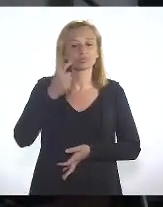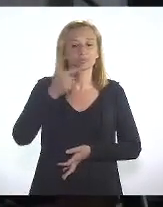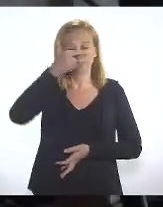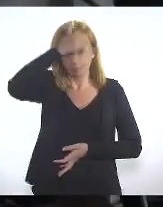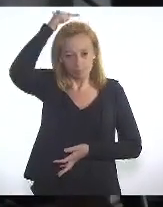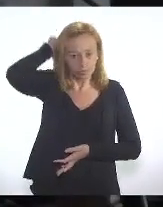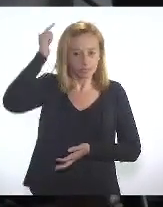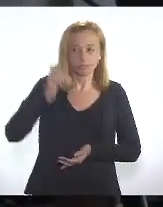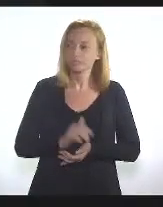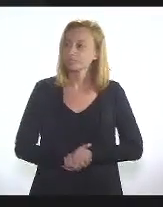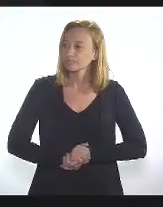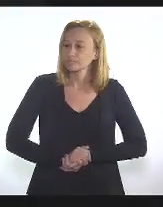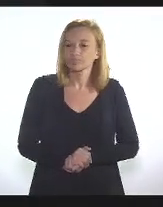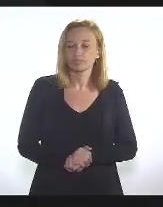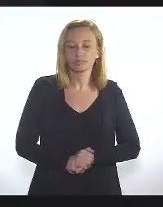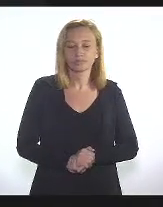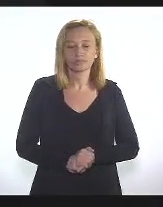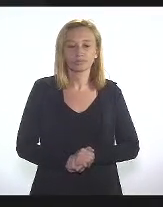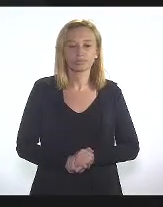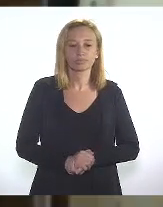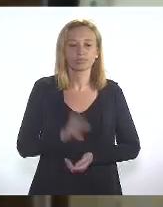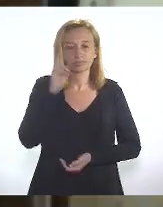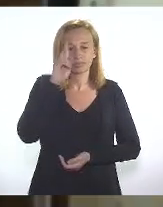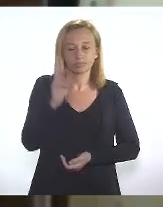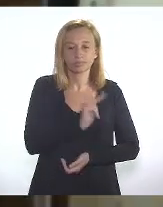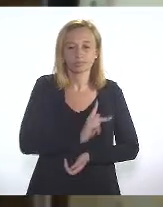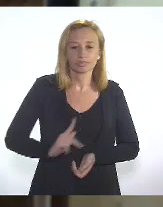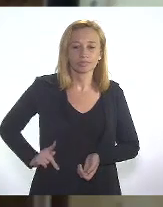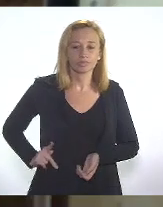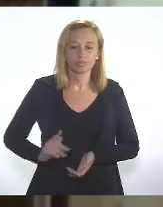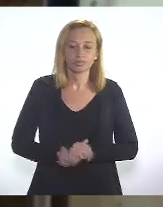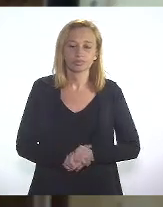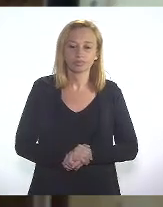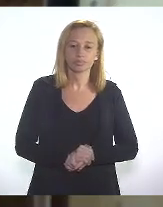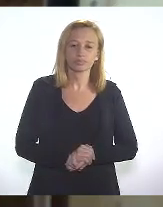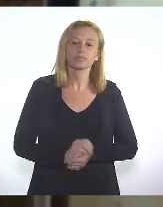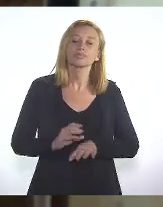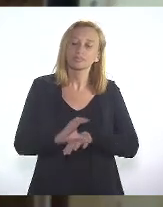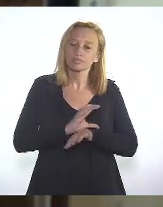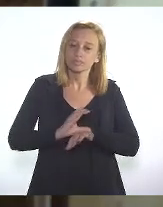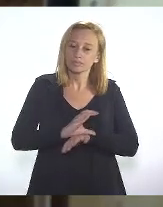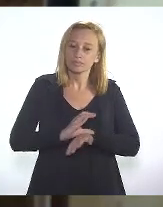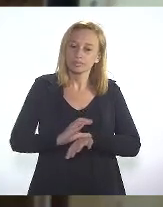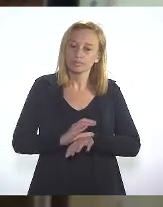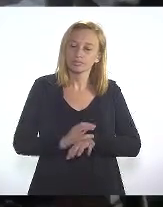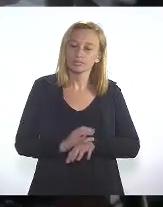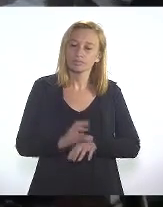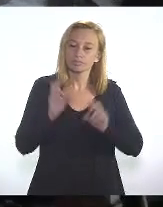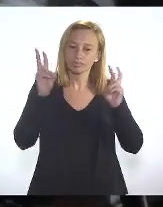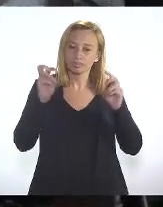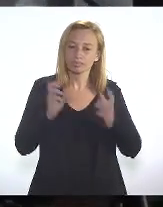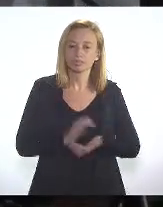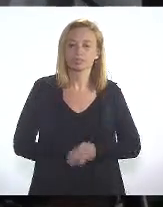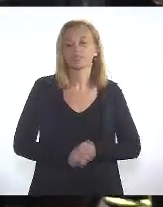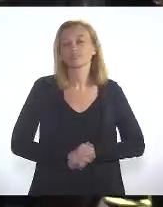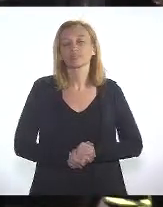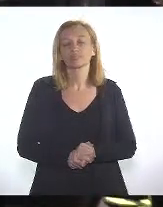Paulo. Senhor presidente, parecer é pela constitucionalidade da matéria.